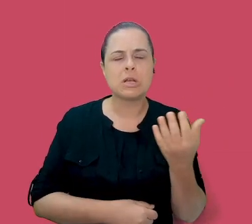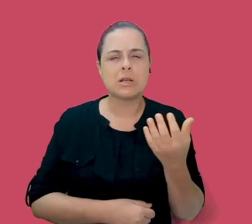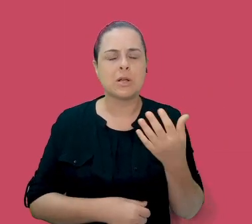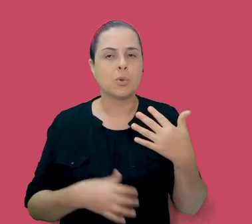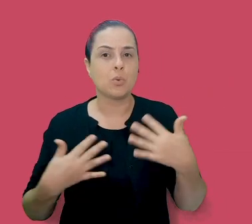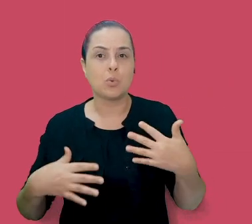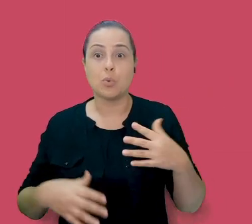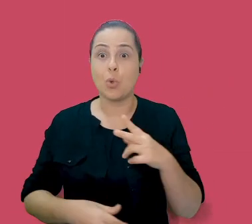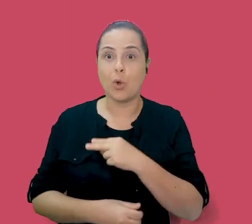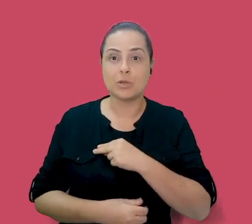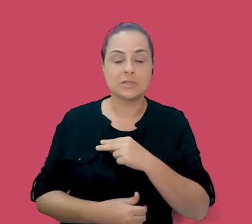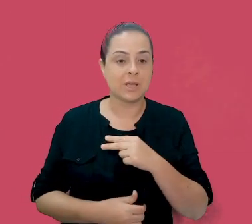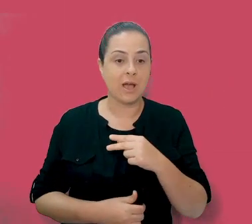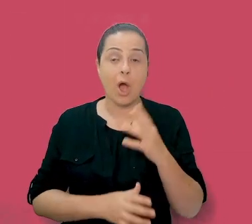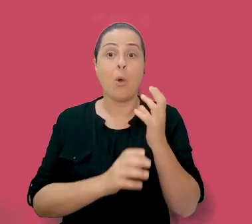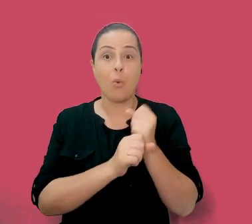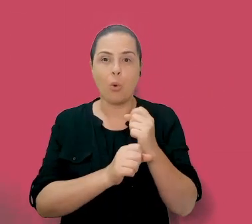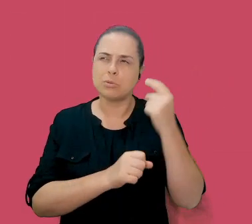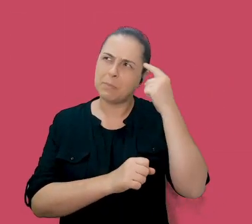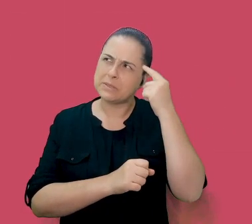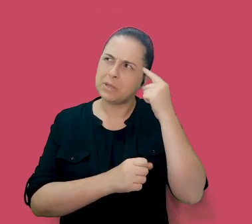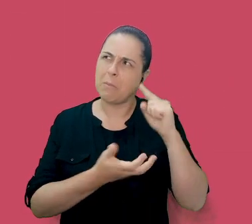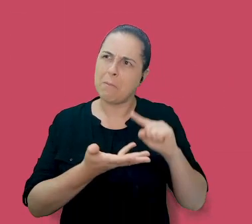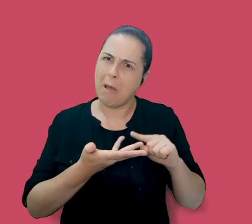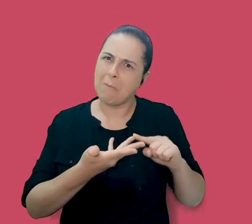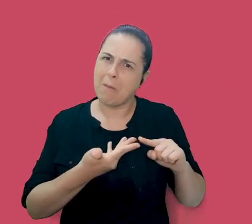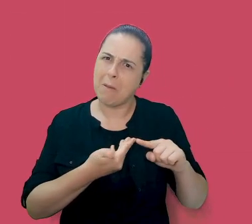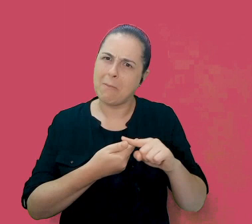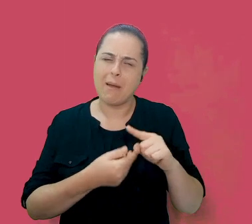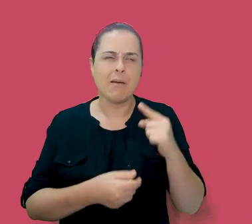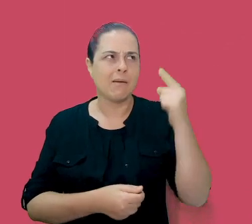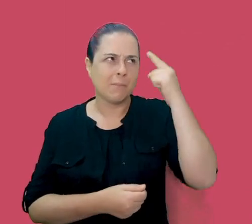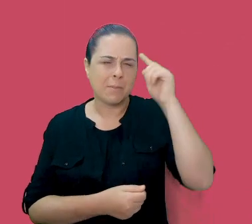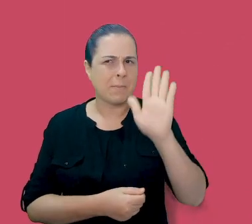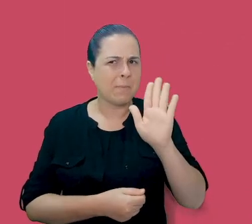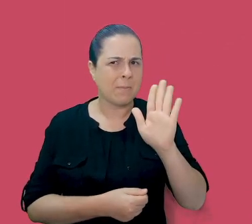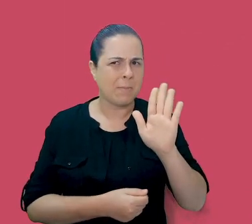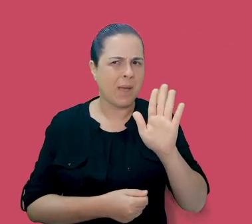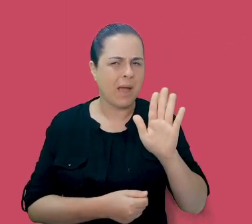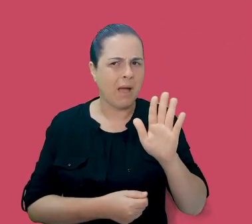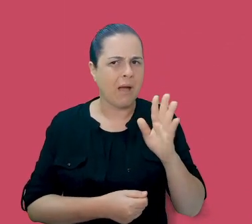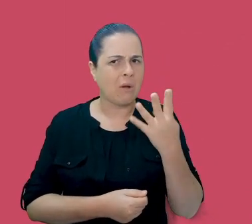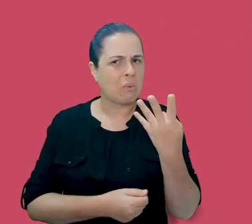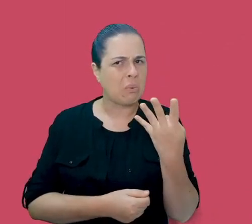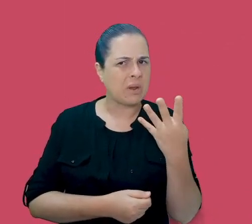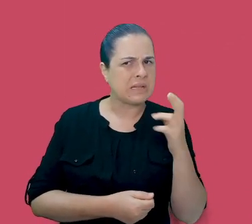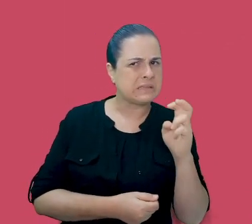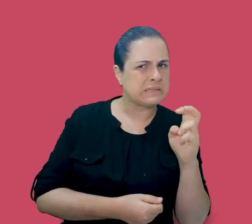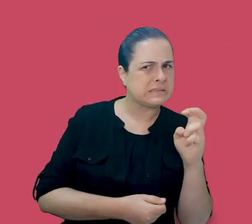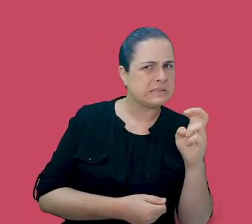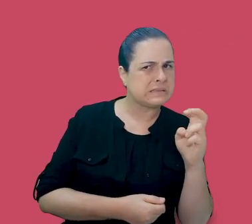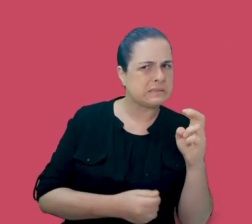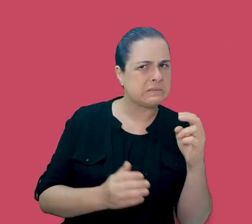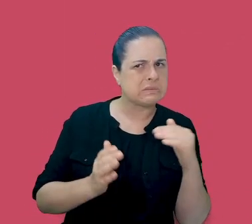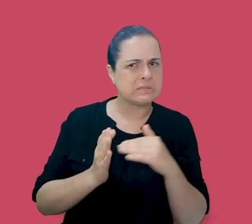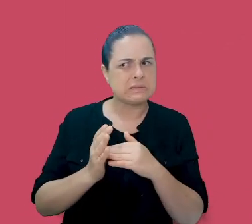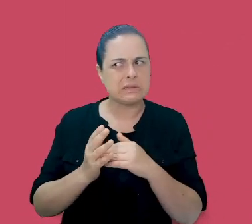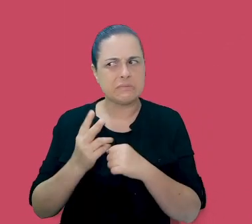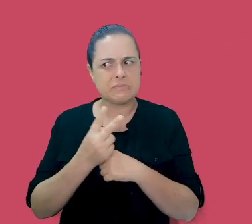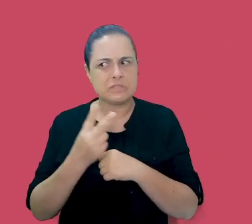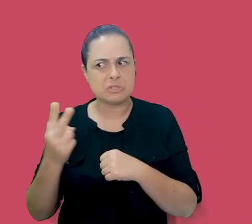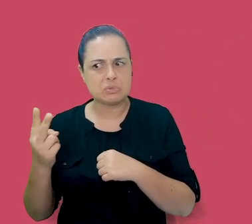65 anos. Conta. Tá. Eu acho que são, peraí, 45, 42 para 22